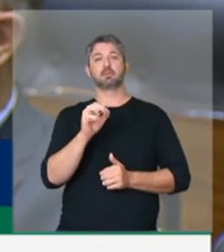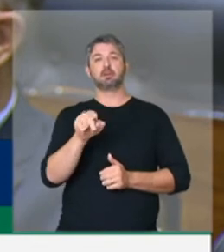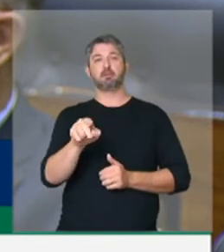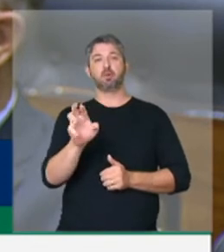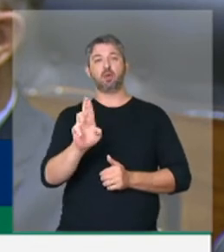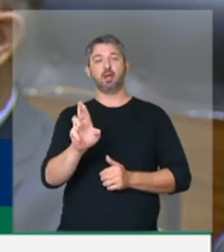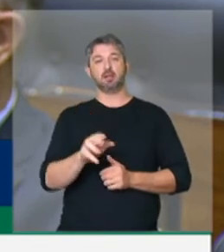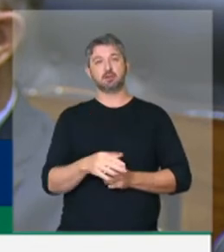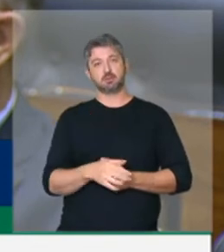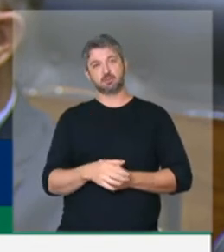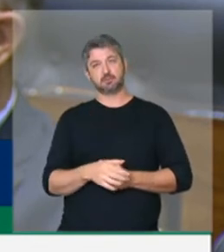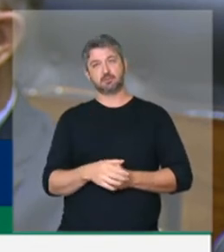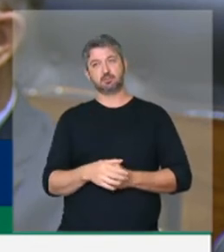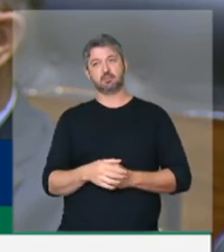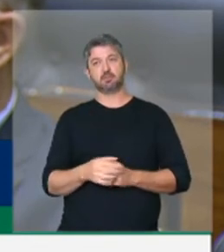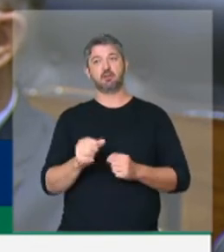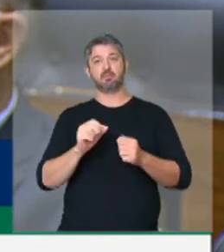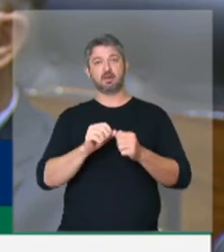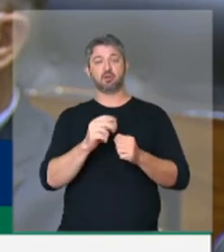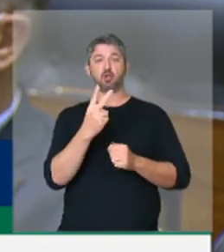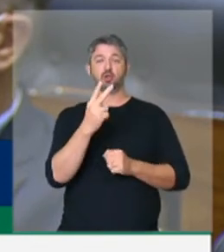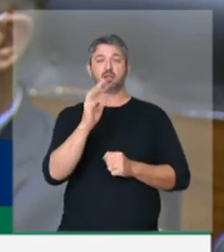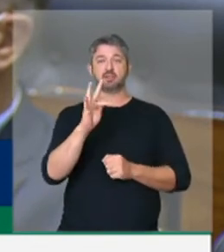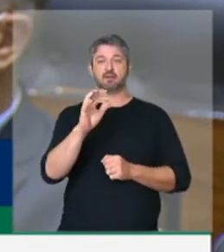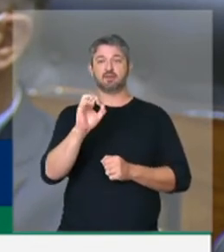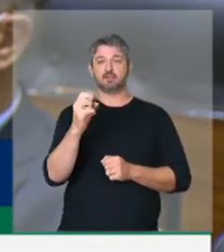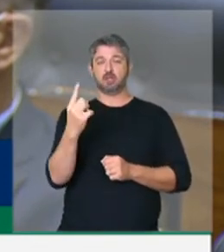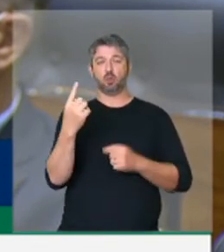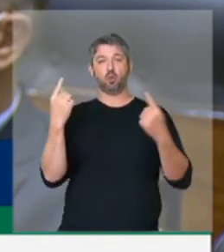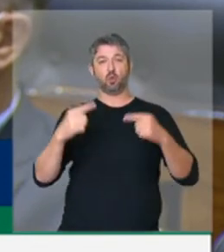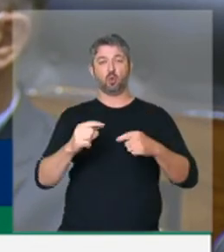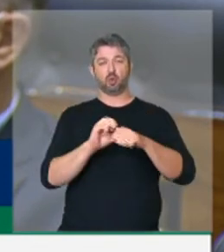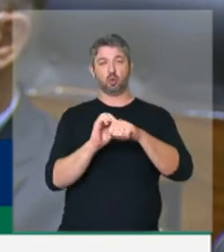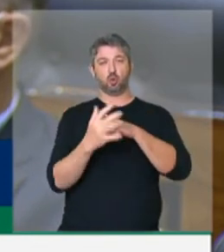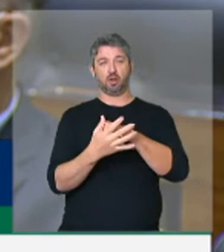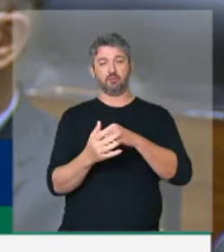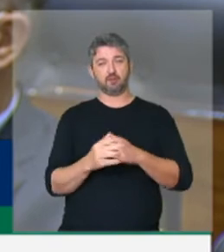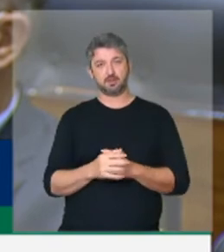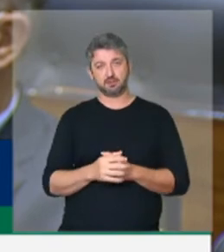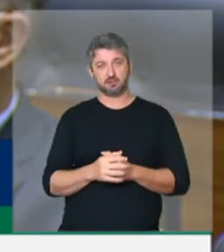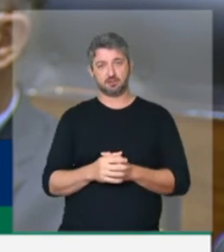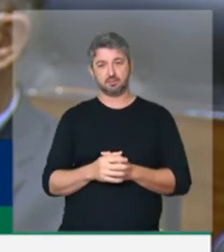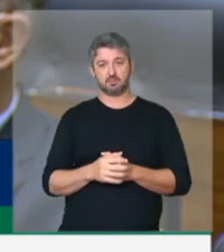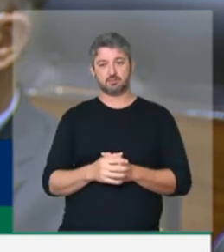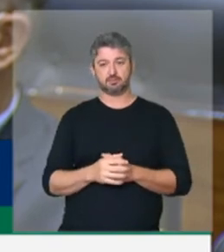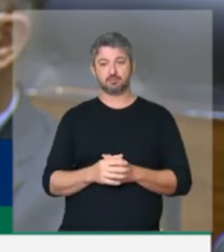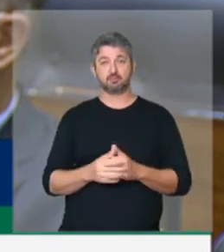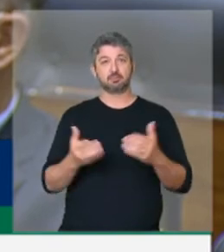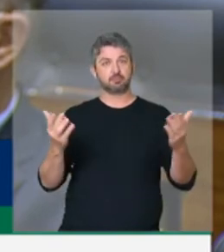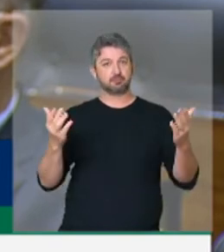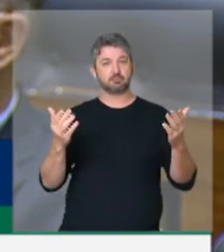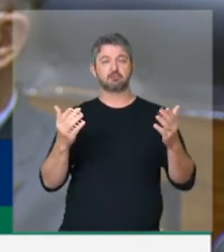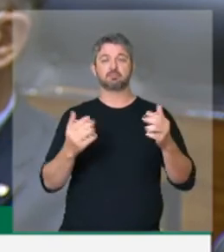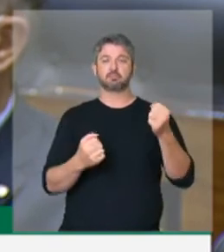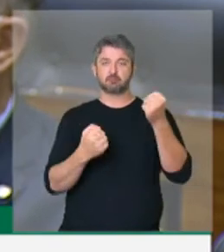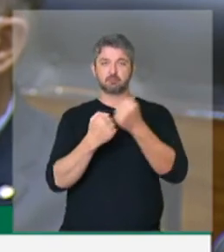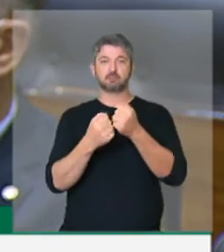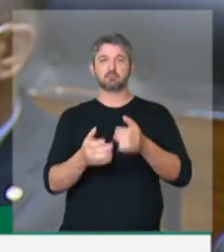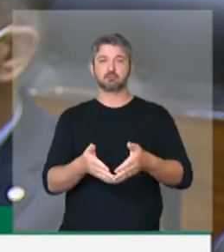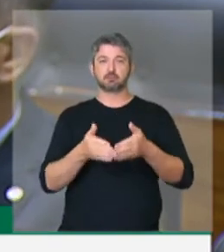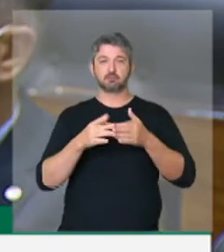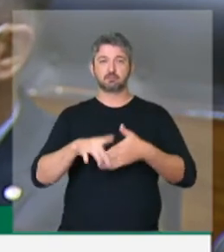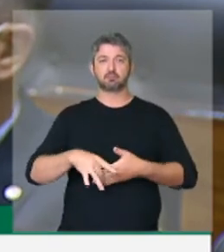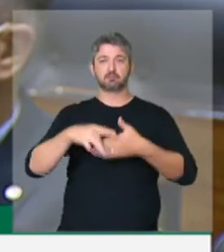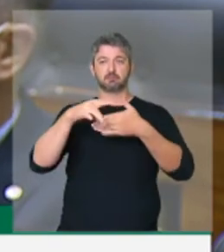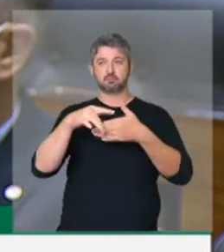R$160 mil para a ação 2F01 de combate à pandemia da Covid-19. Então, peço apoio dos líderes para que